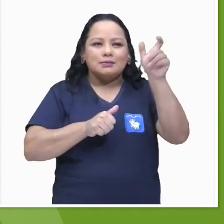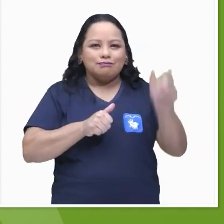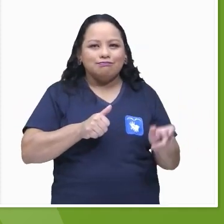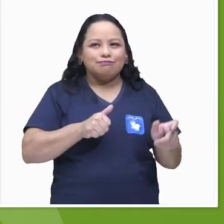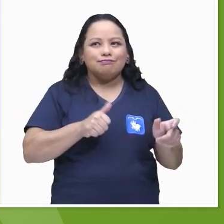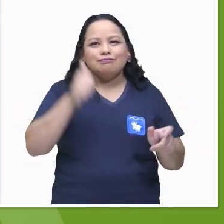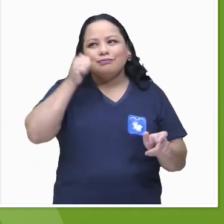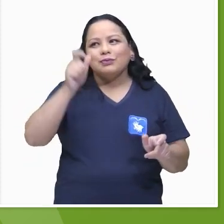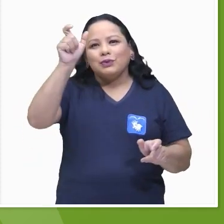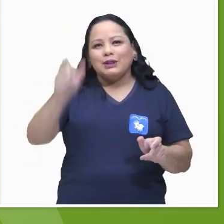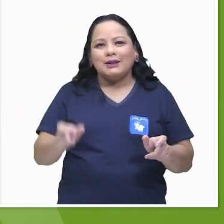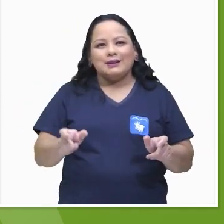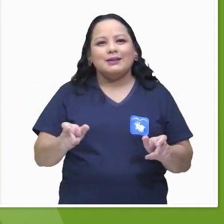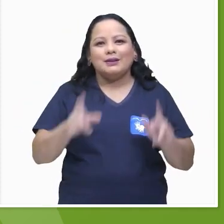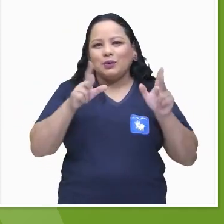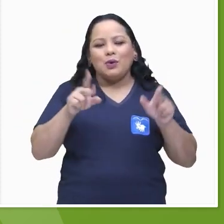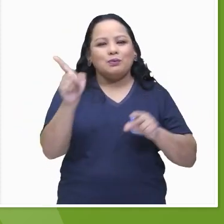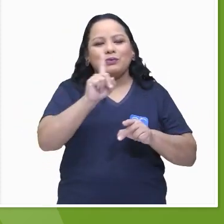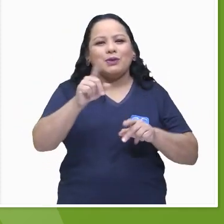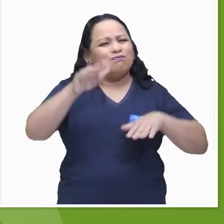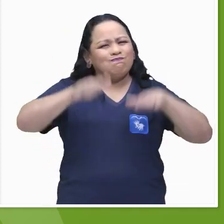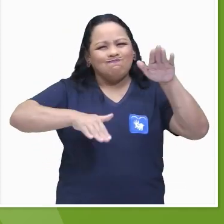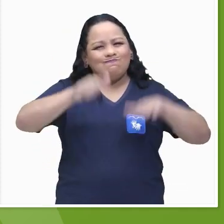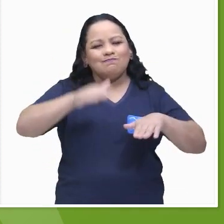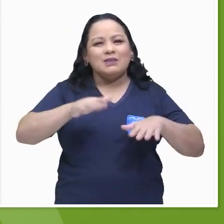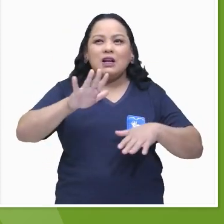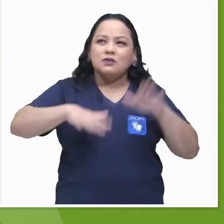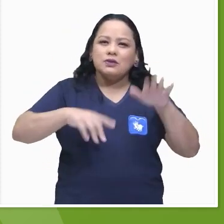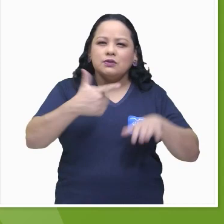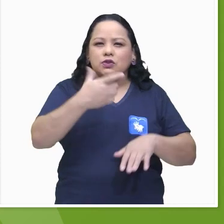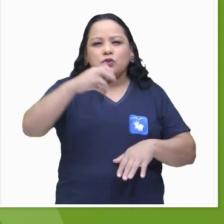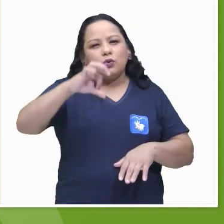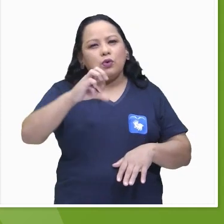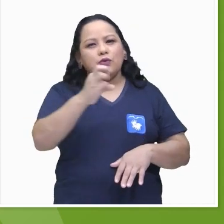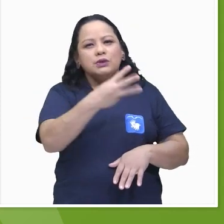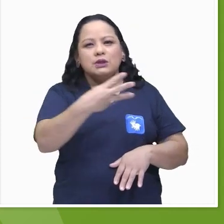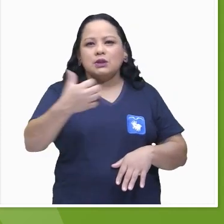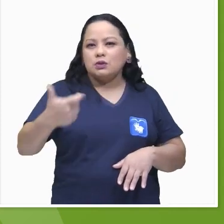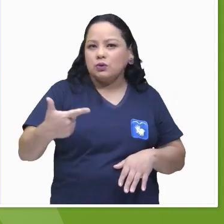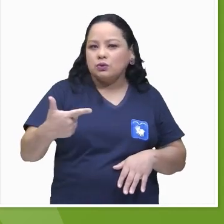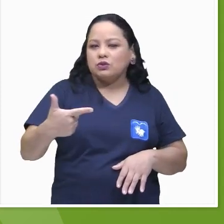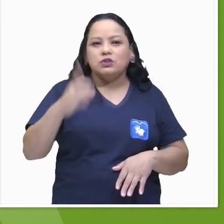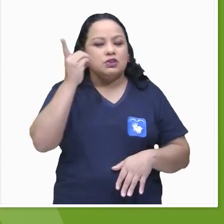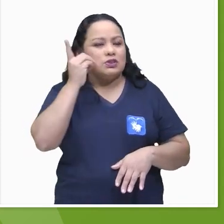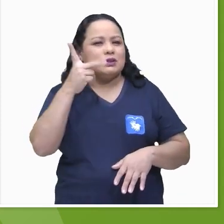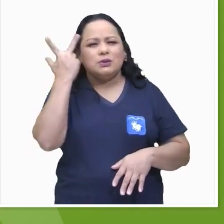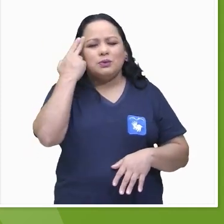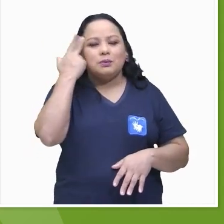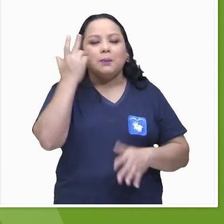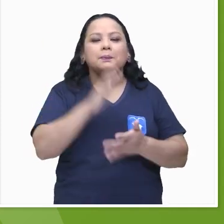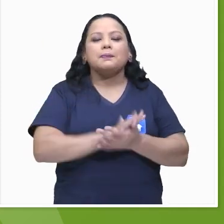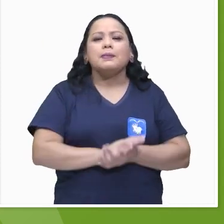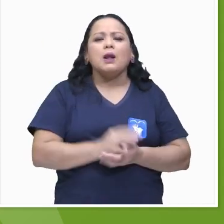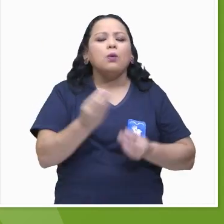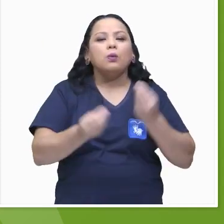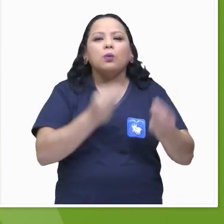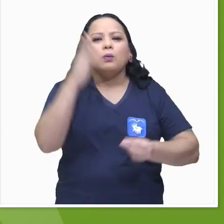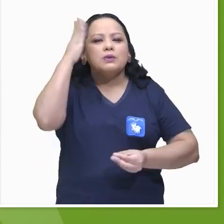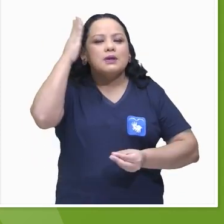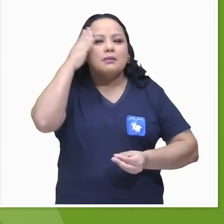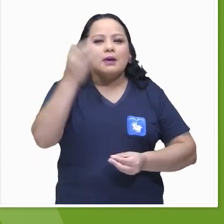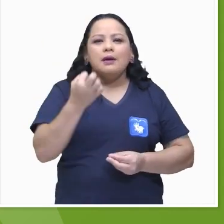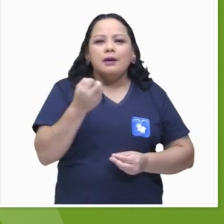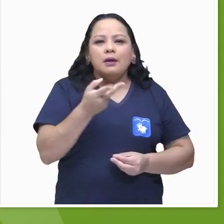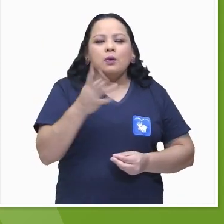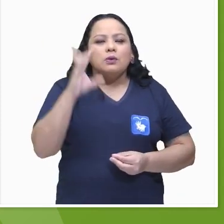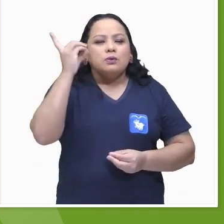mulher. Então, pode ser de 30 dias, 29, 32 dias, isso é normal. Então, como é que eu sei quantos dias